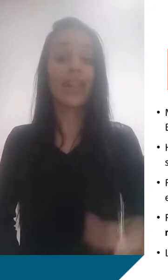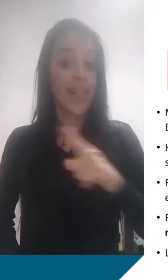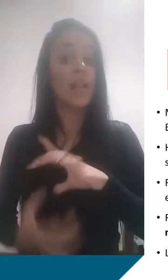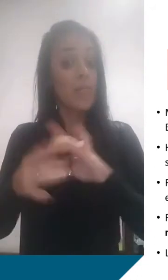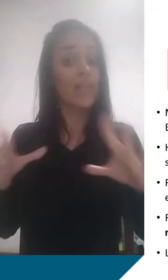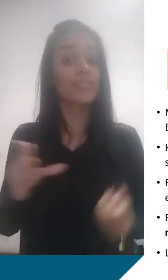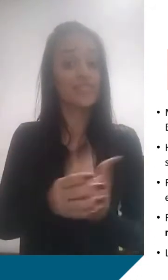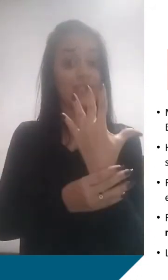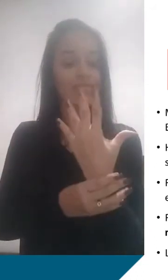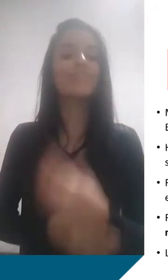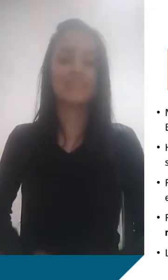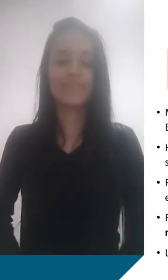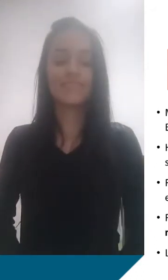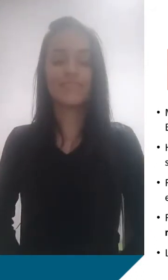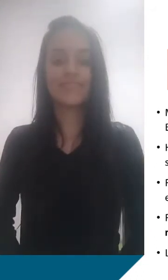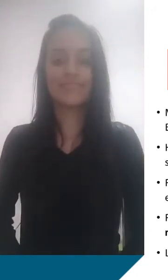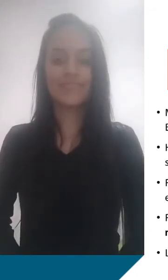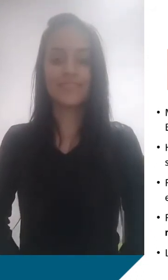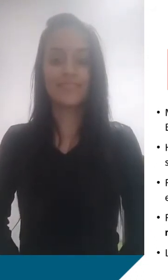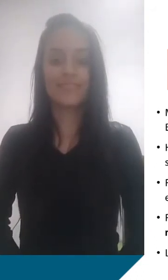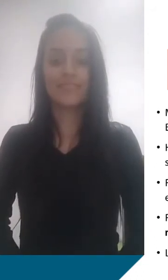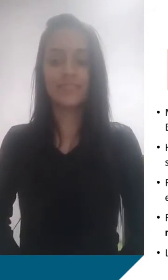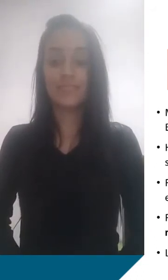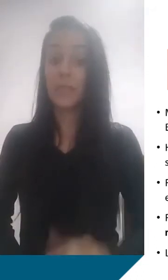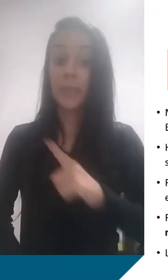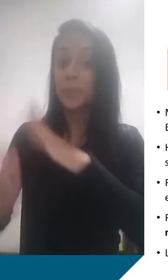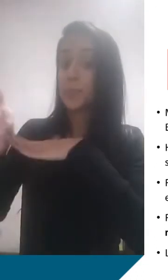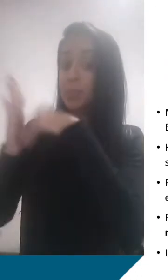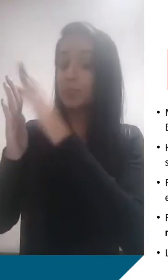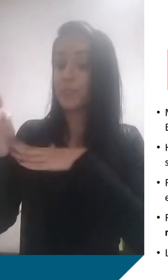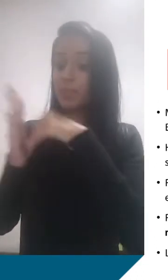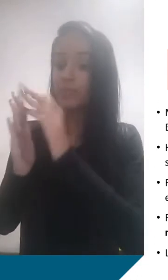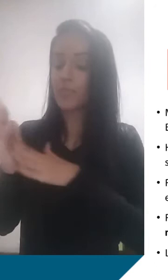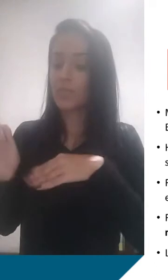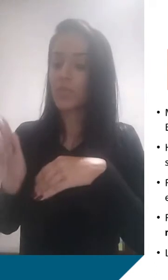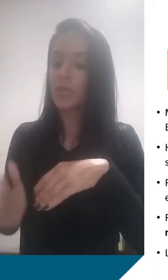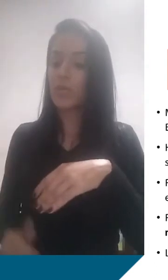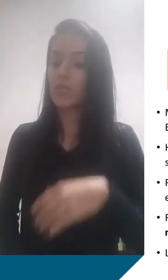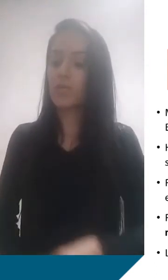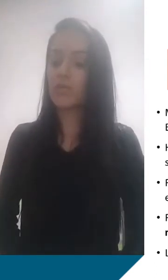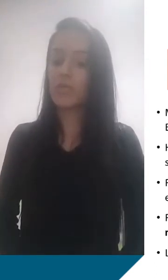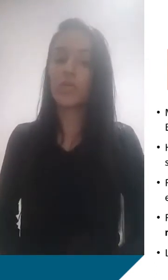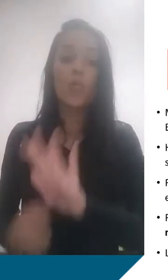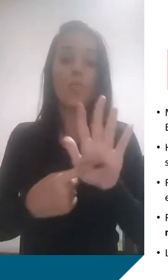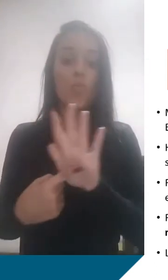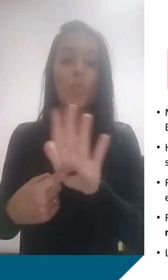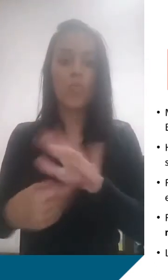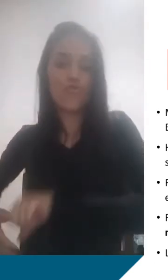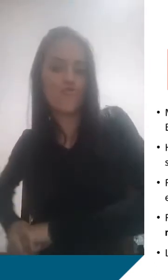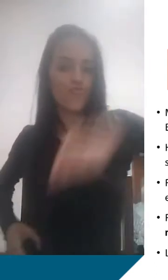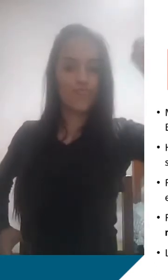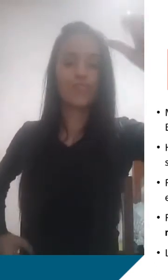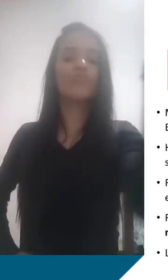de criação, uma liberdade criativa. Aqui temos uma pintura de Pedro Américo que representa a independência